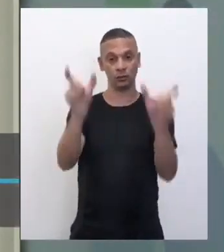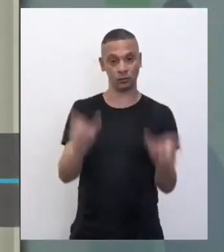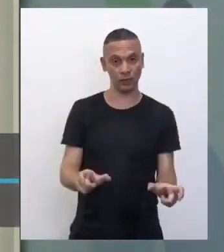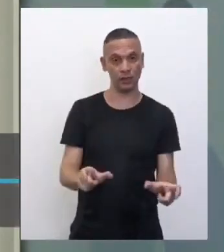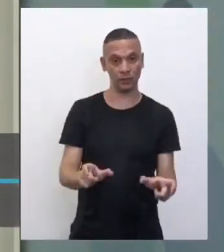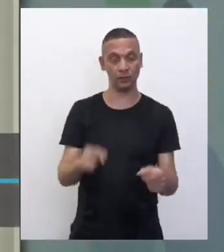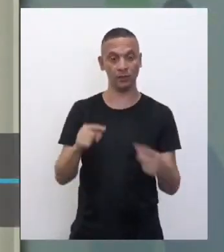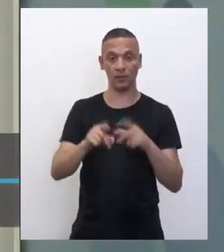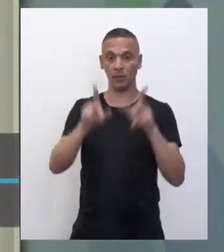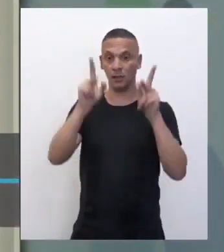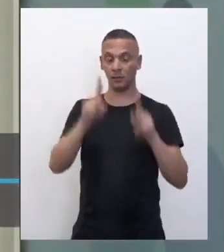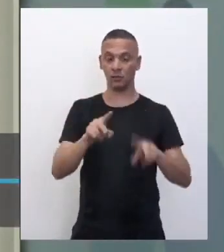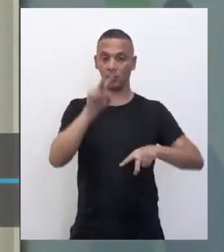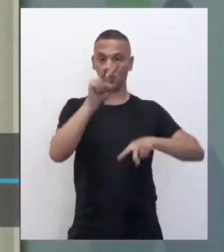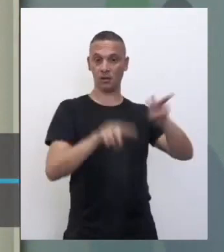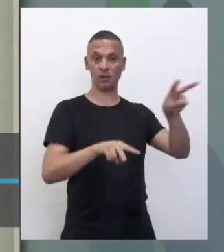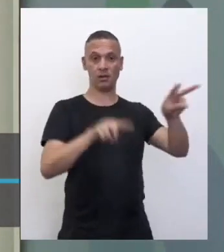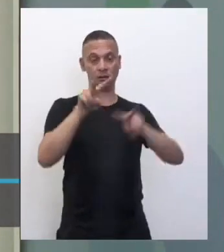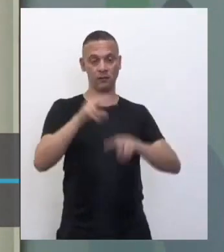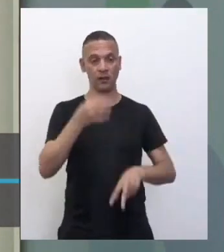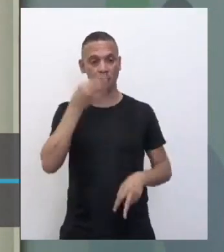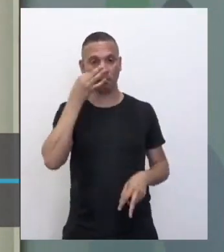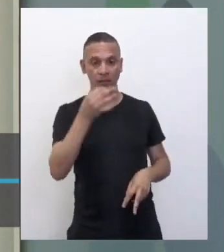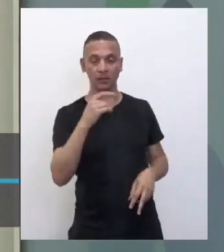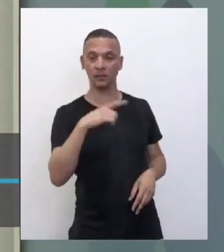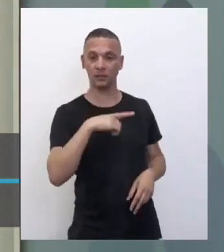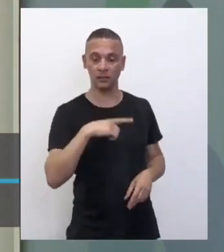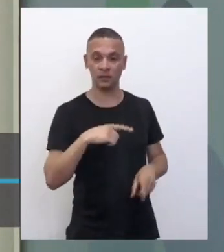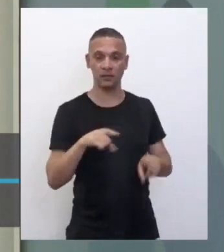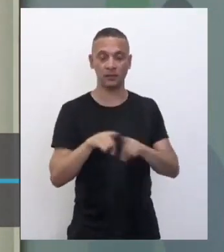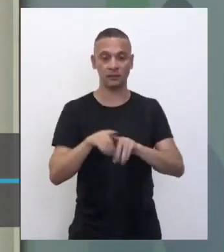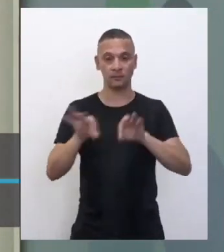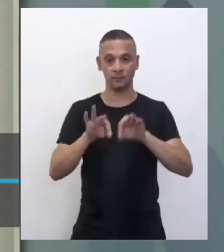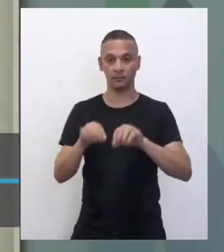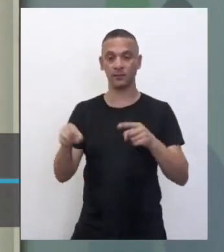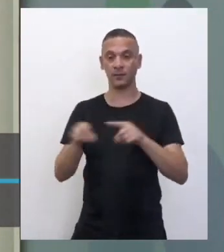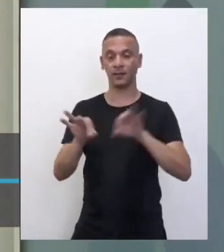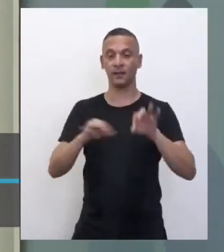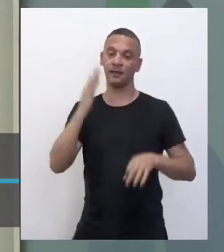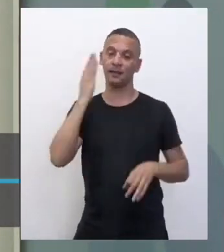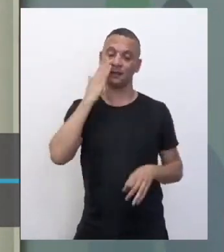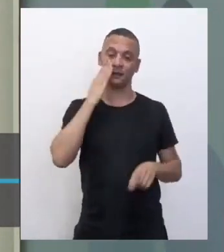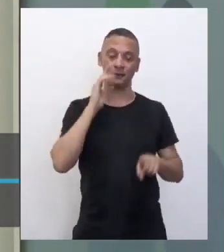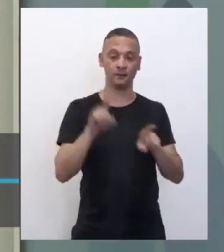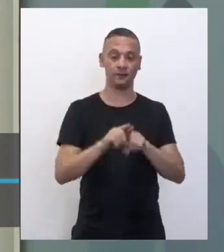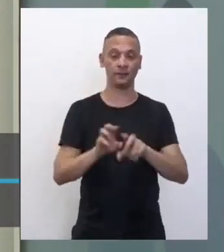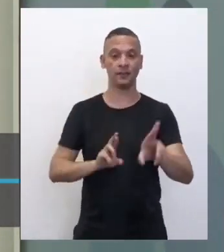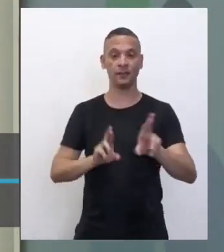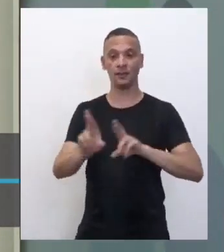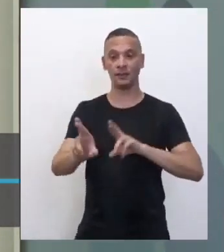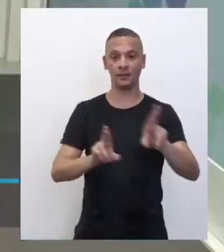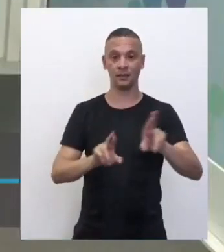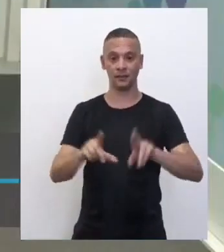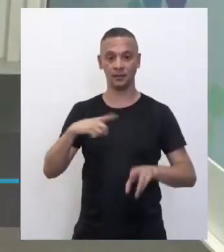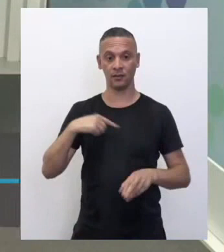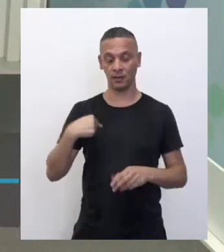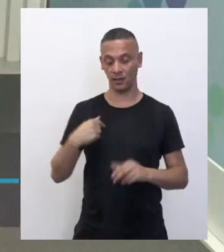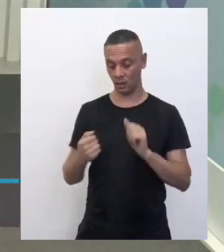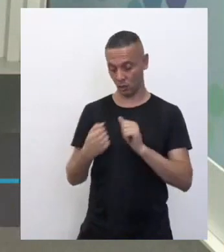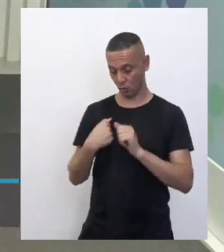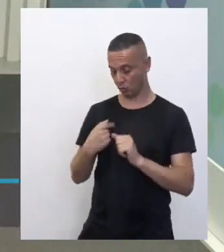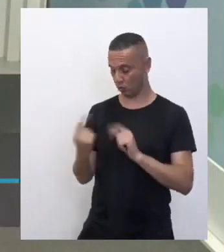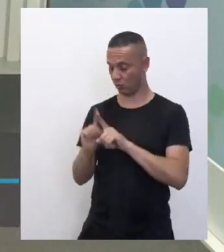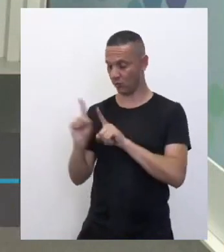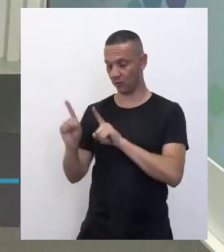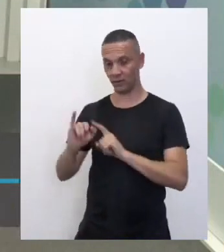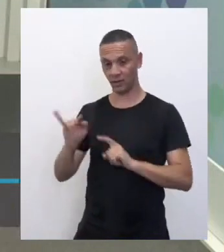pessoa que olha, aquela pessoa que observa, e o objeto é o que é observado. Na minha relação com a Jennifer, eu sou sujeito e